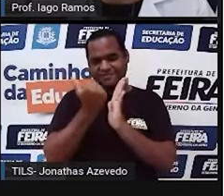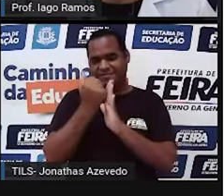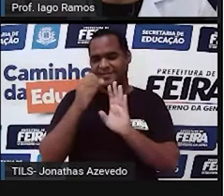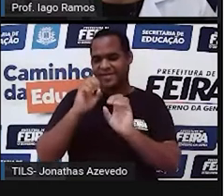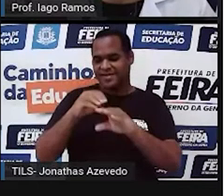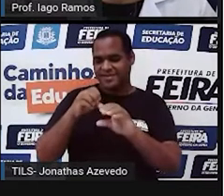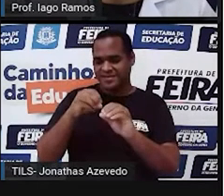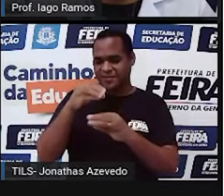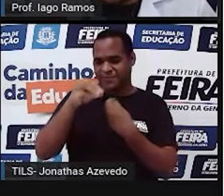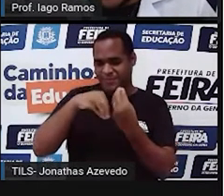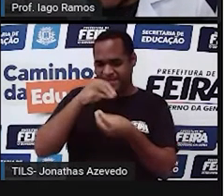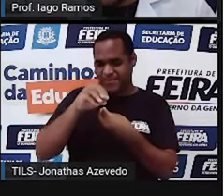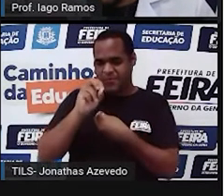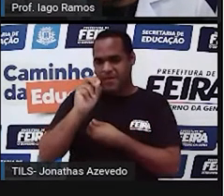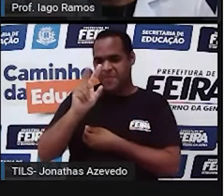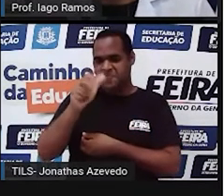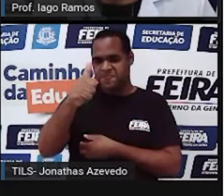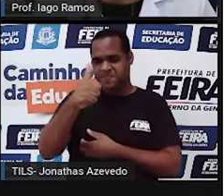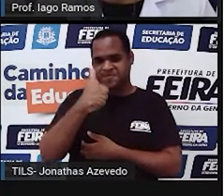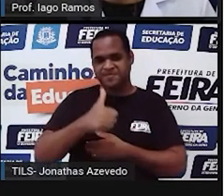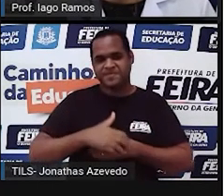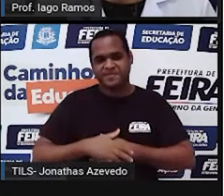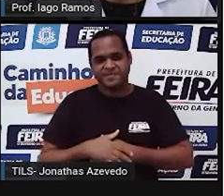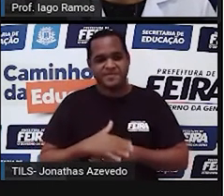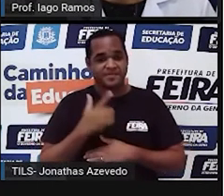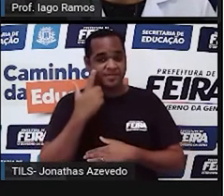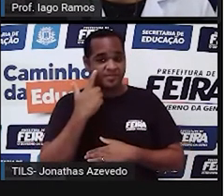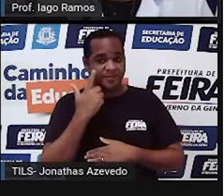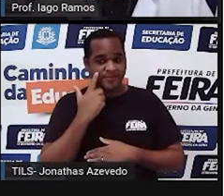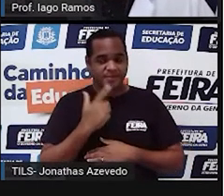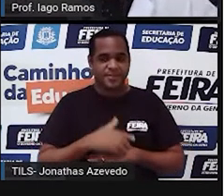aqui para essa aula de matemática, tá bom? Então, olha só.